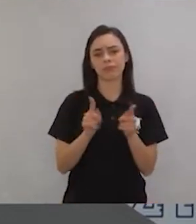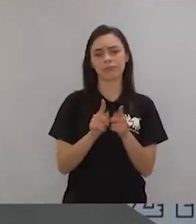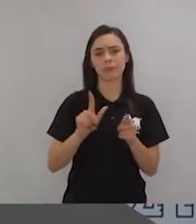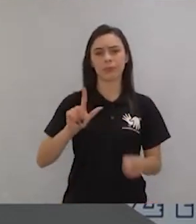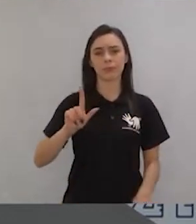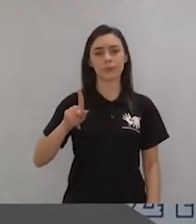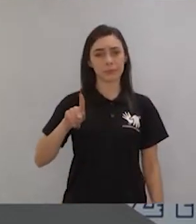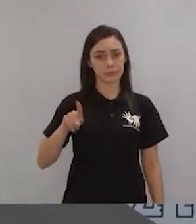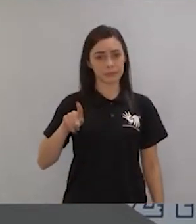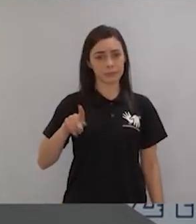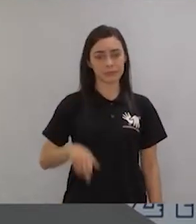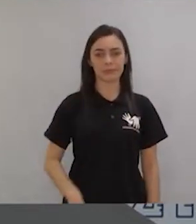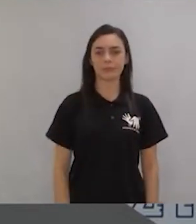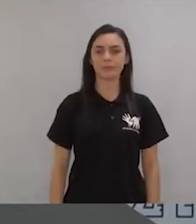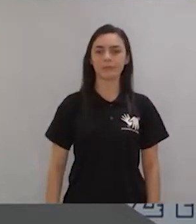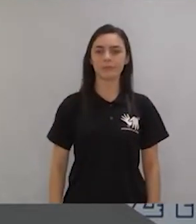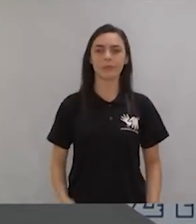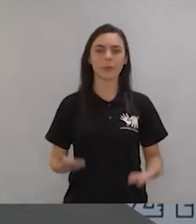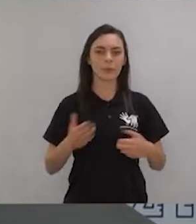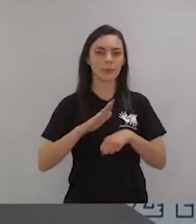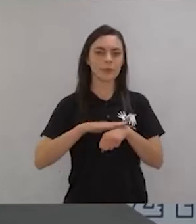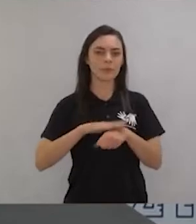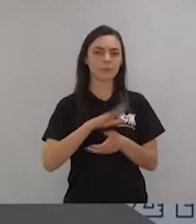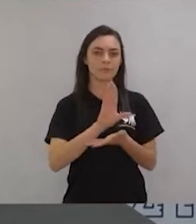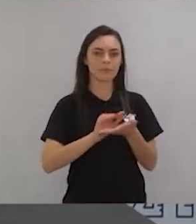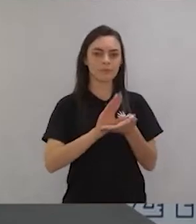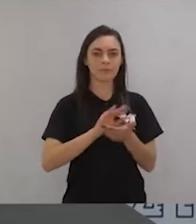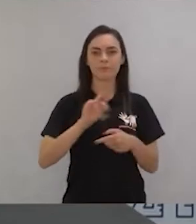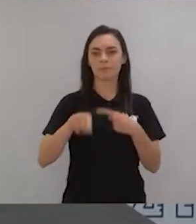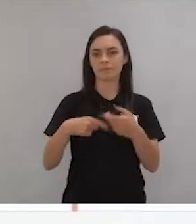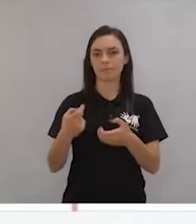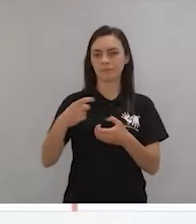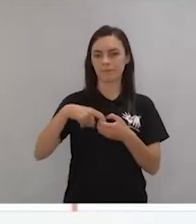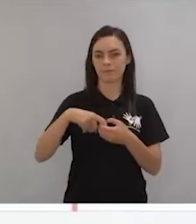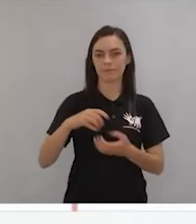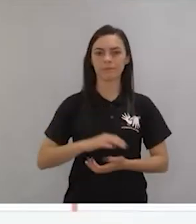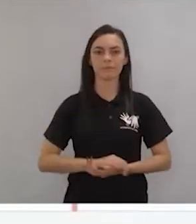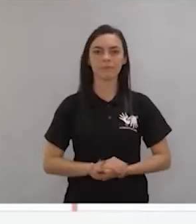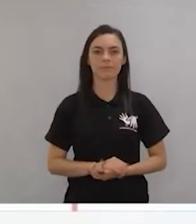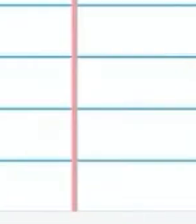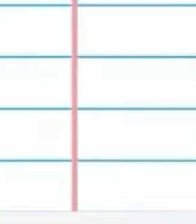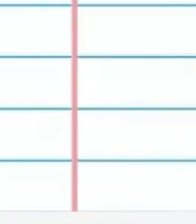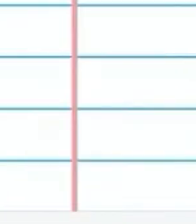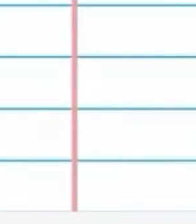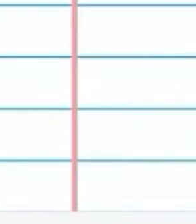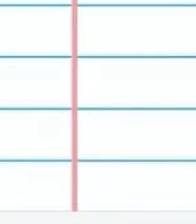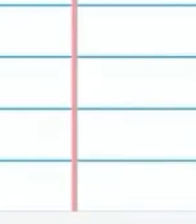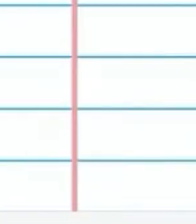as letras L e P. Vamos dar mais um tempinho e a gente já retorna.